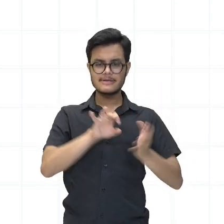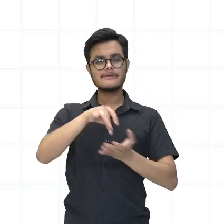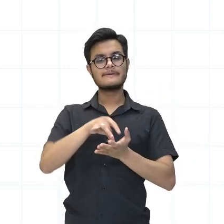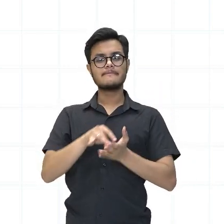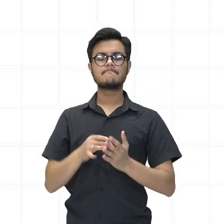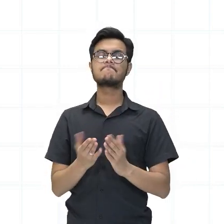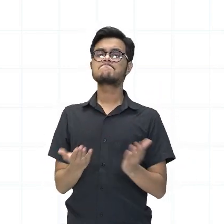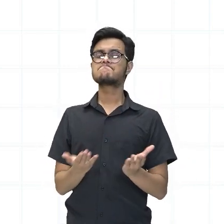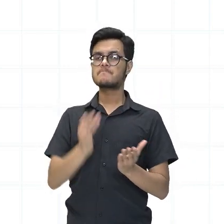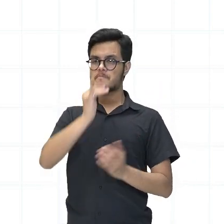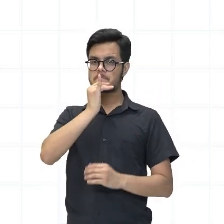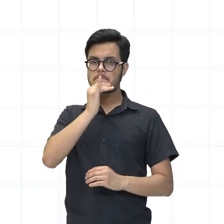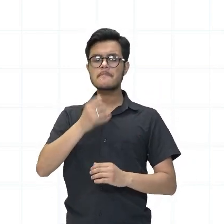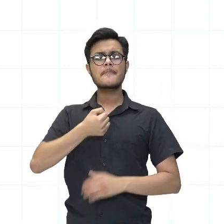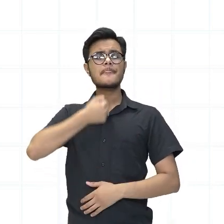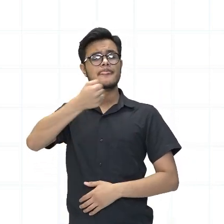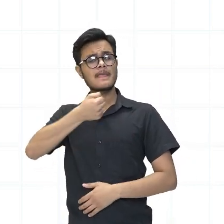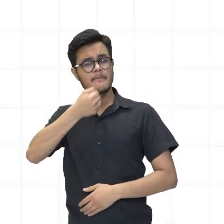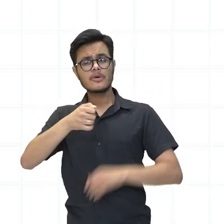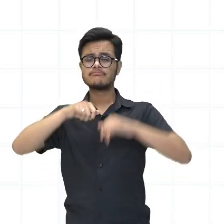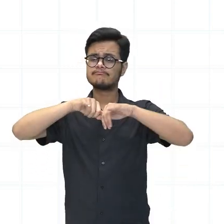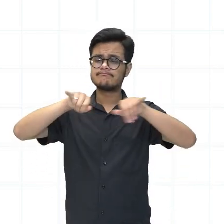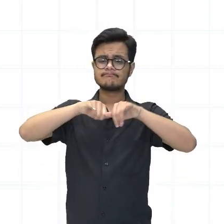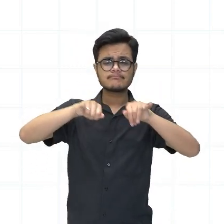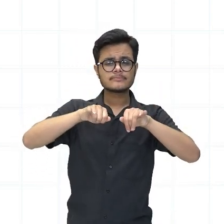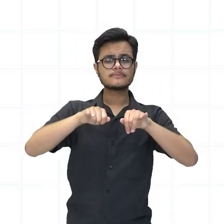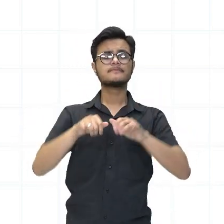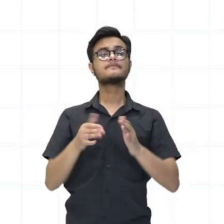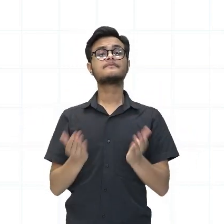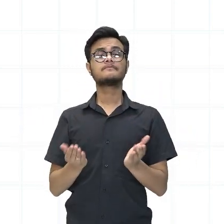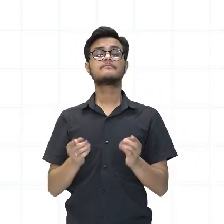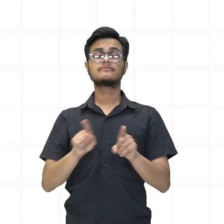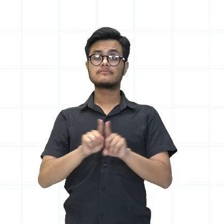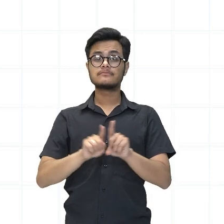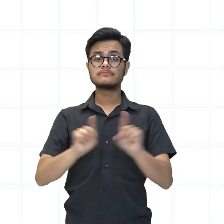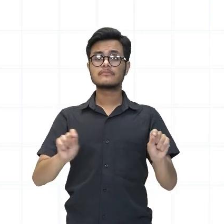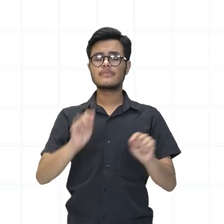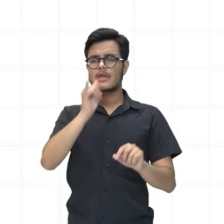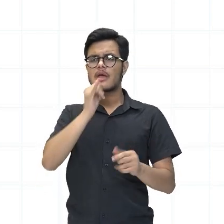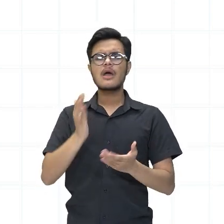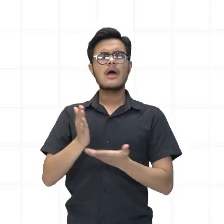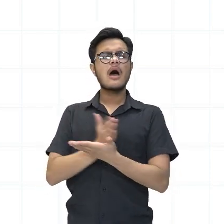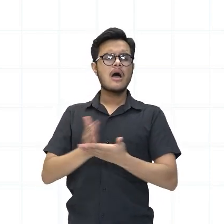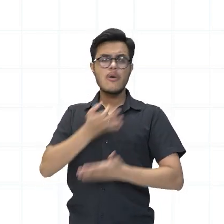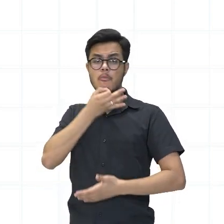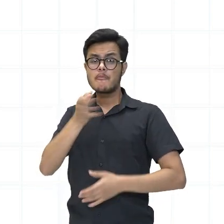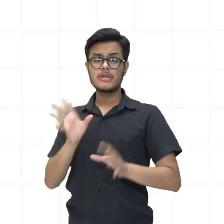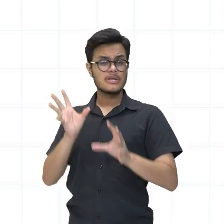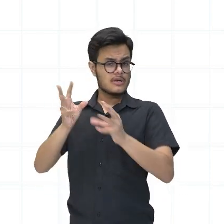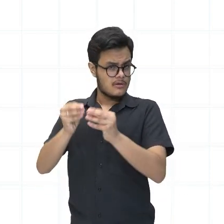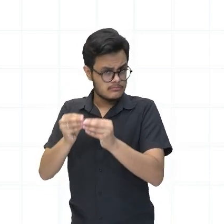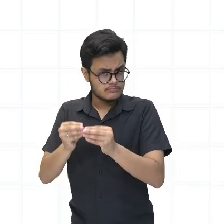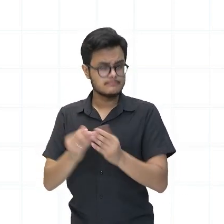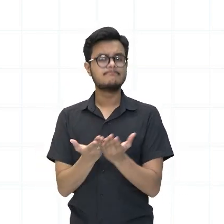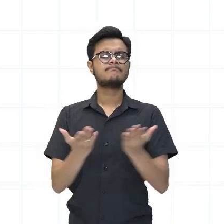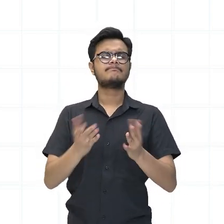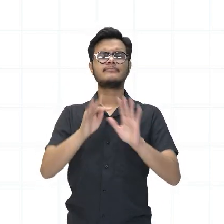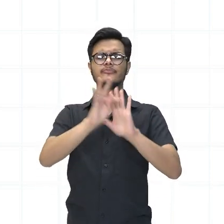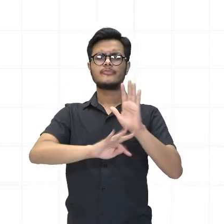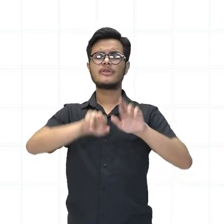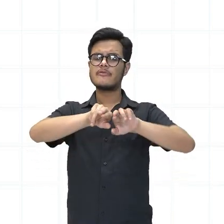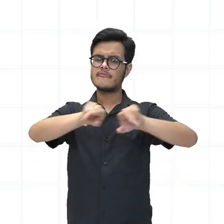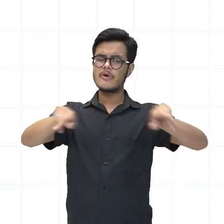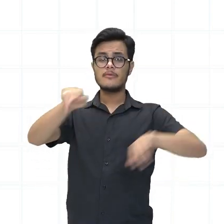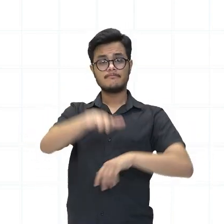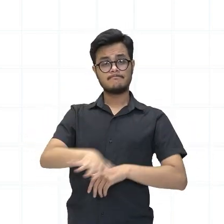como uma reportagem, como uma notícia, certo? Como uma resenha e tantos outros textos que fazem parte do campo jornalístico